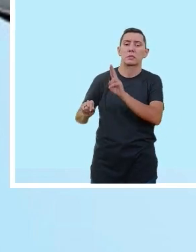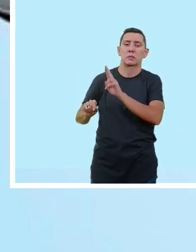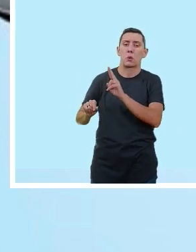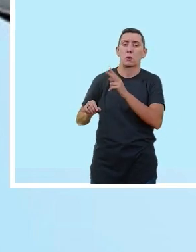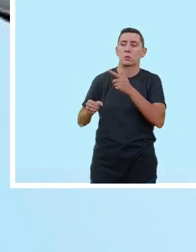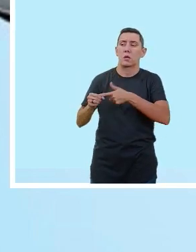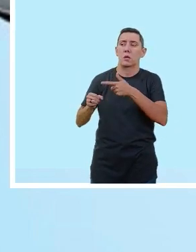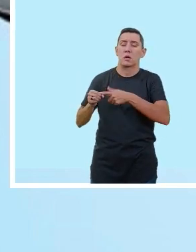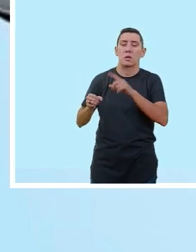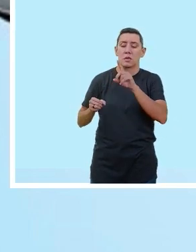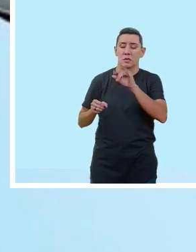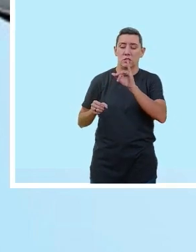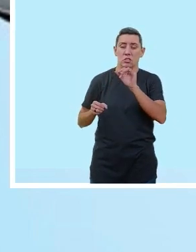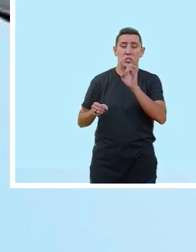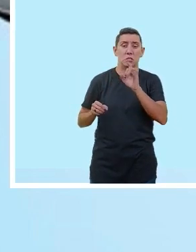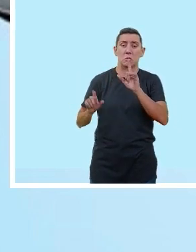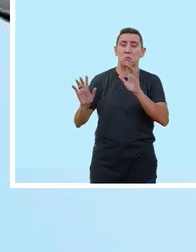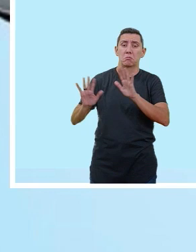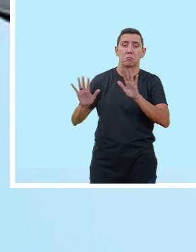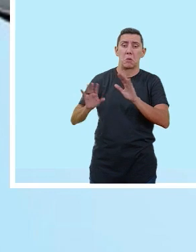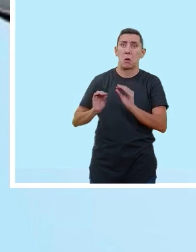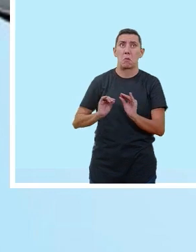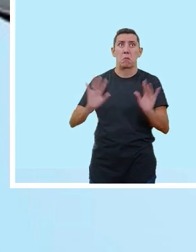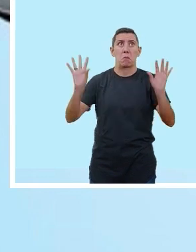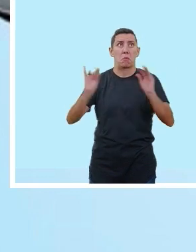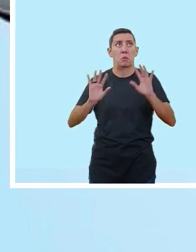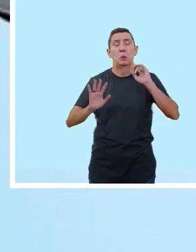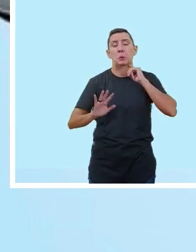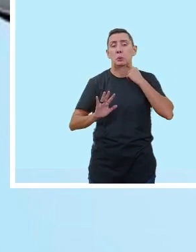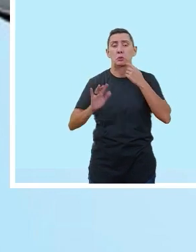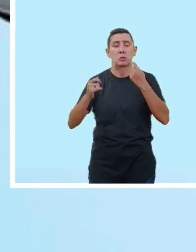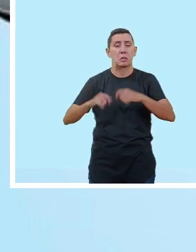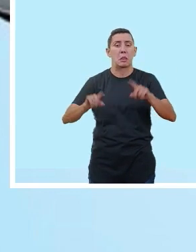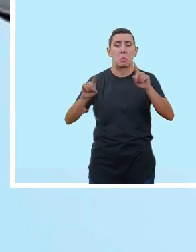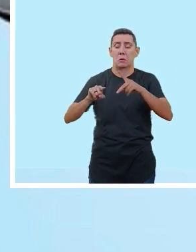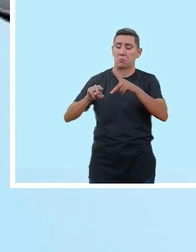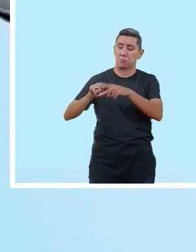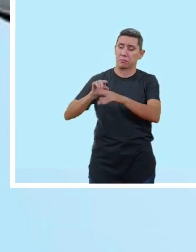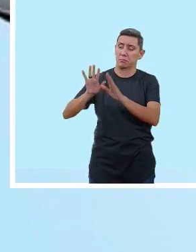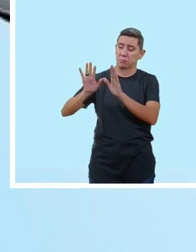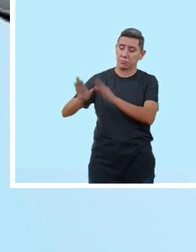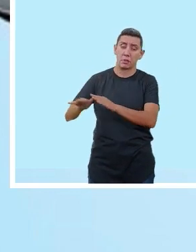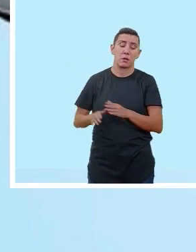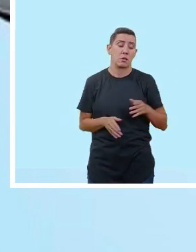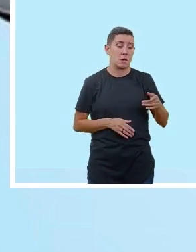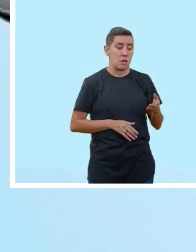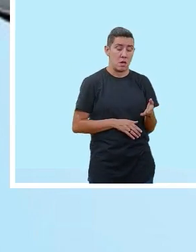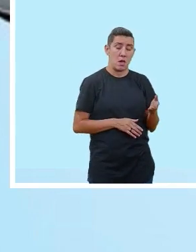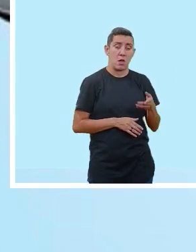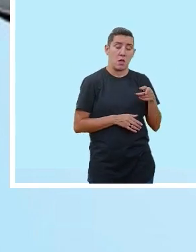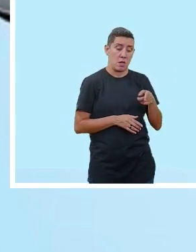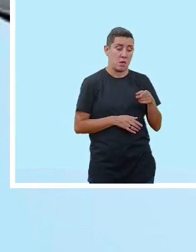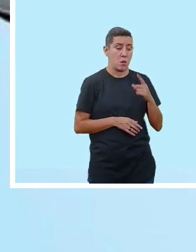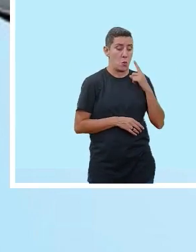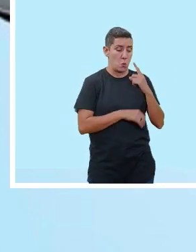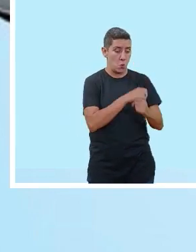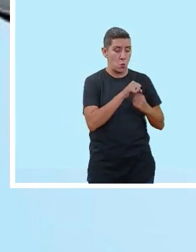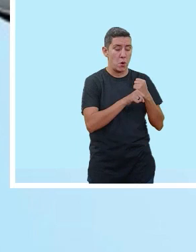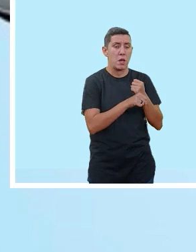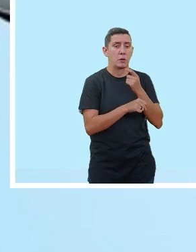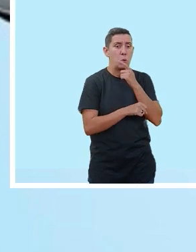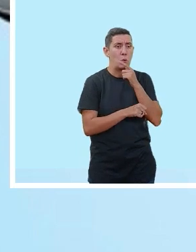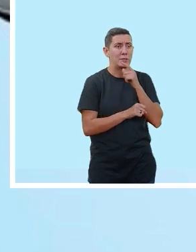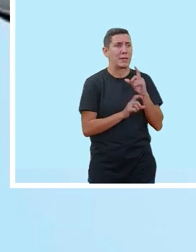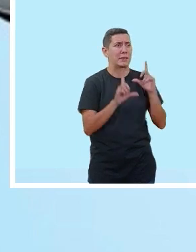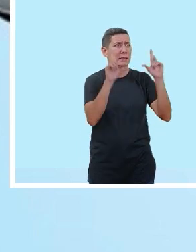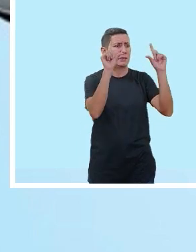energia. E com isso você tem uma redução estimada, né, em torno de 25 mil quilos por ano, né? Só para dar um